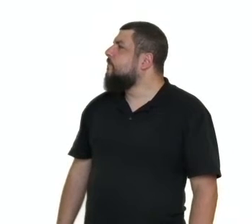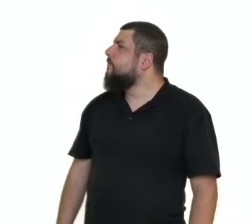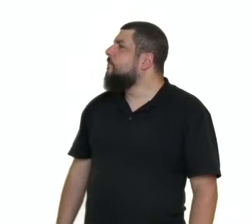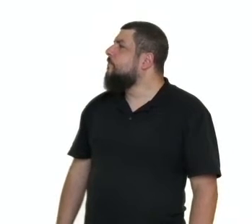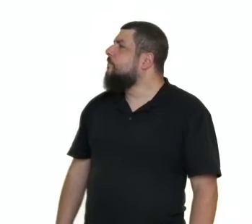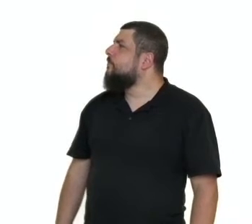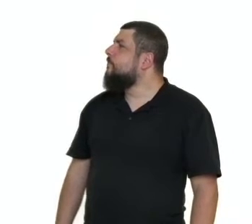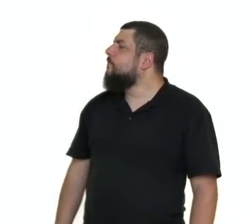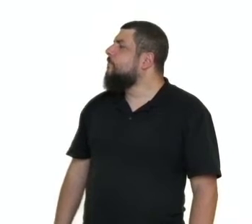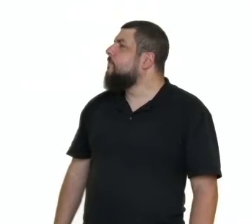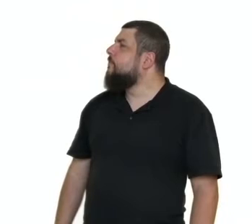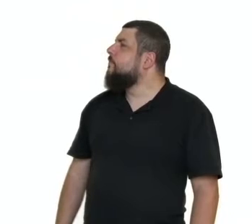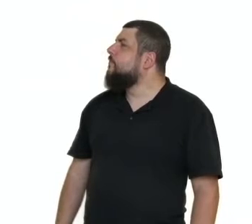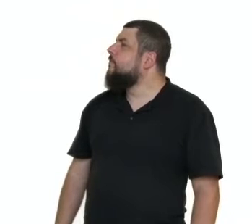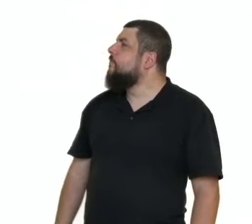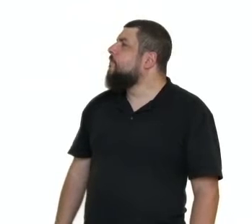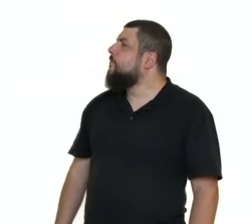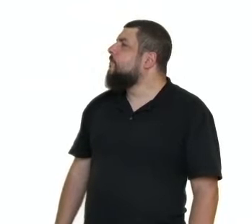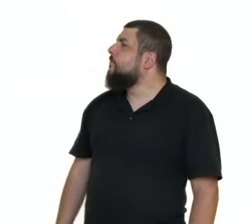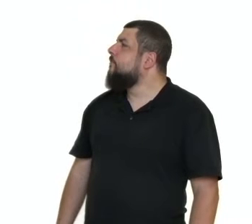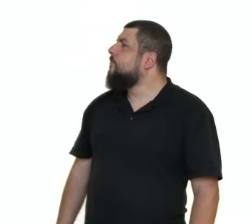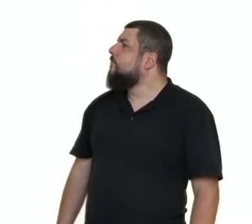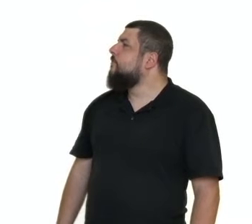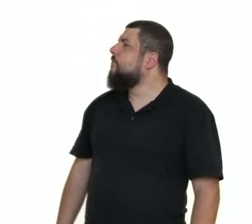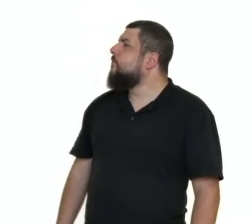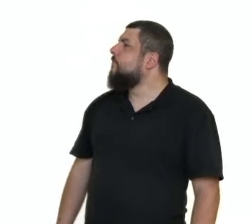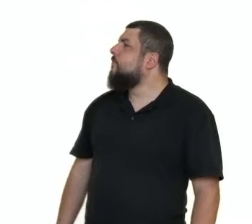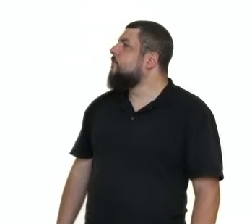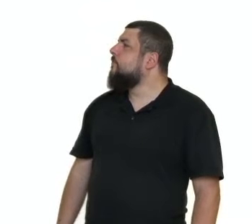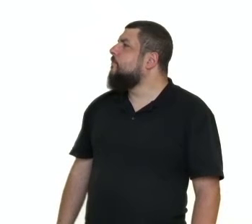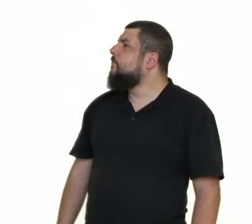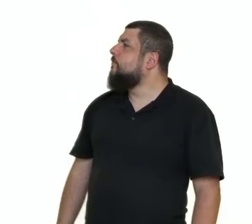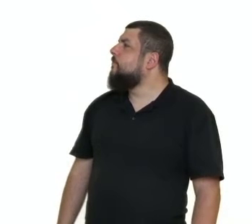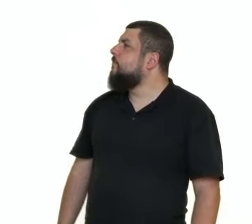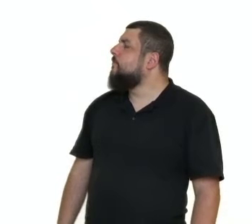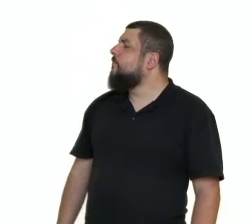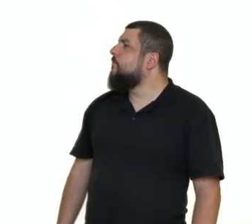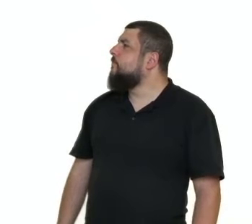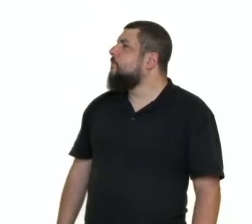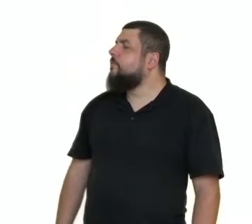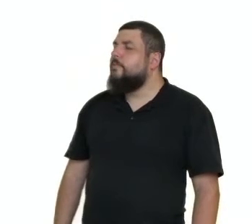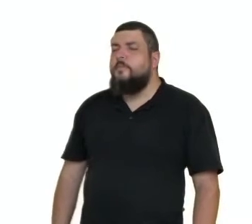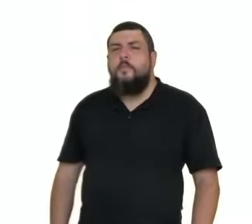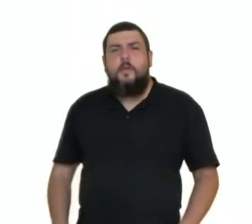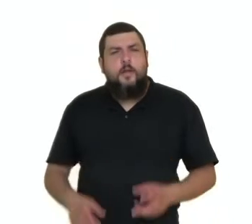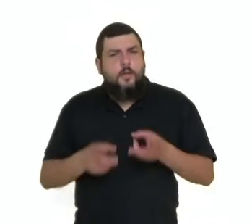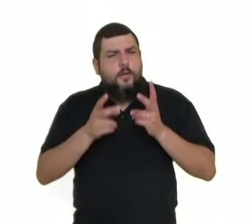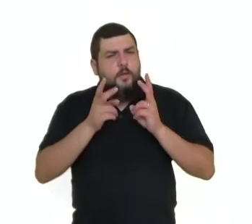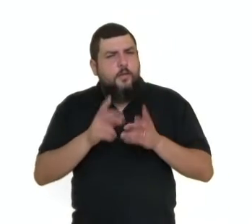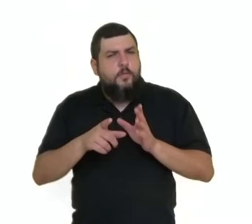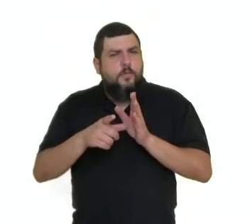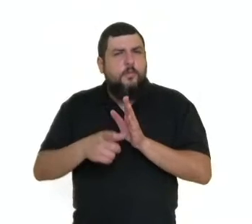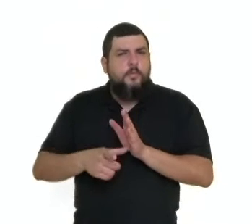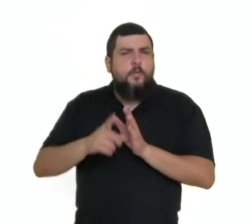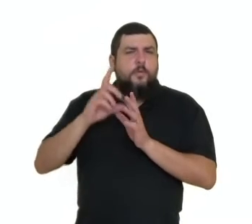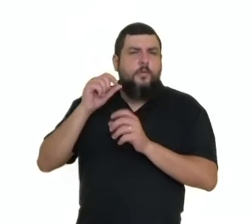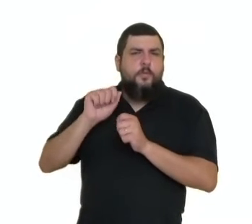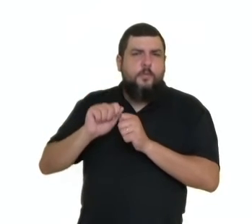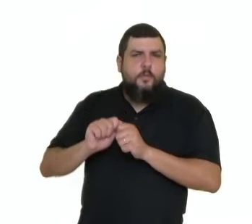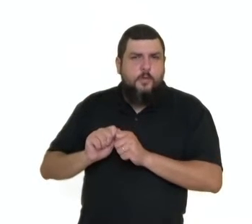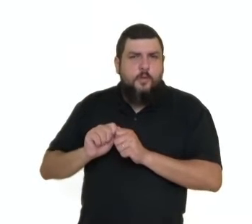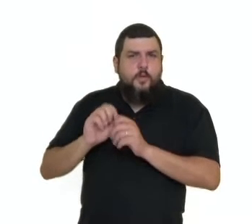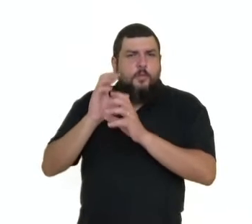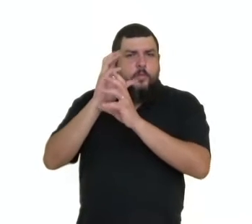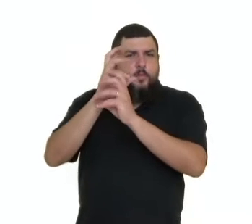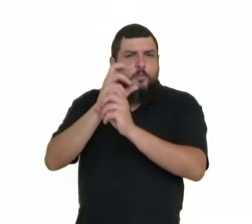igual a menos 10 na menos 3 vezes 100. E aí faz o mesmo processo que a gente fez antes, né? Eu transformei